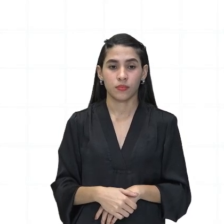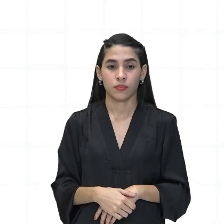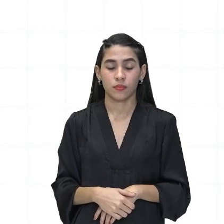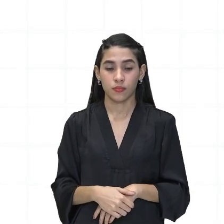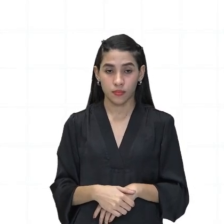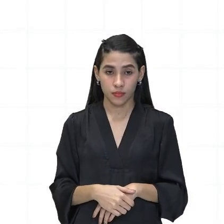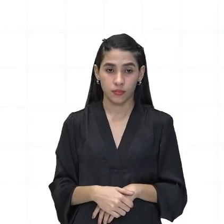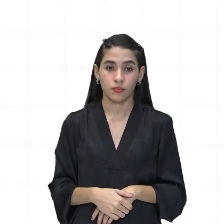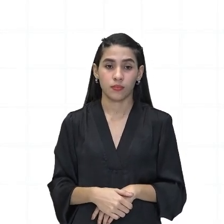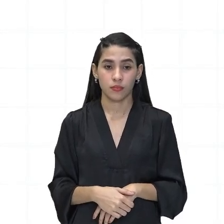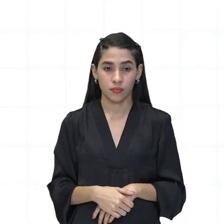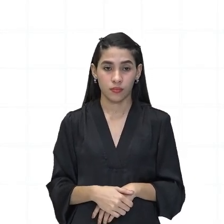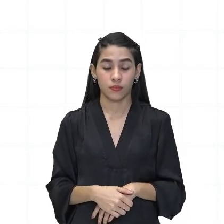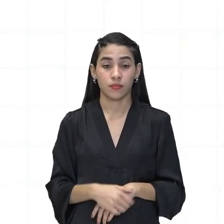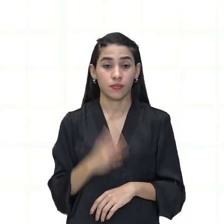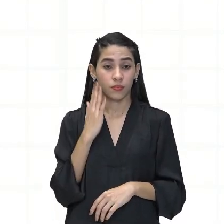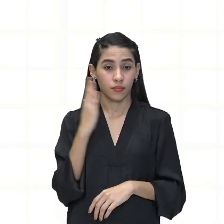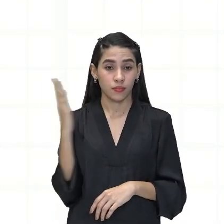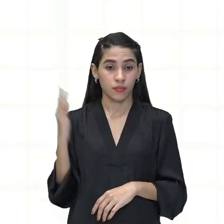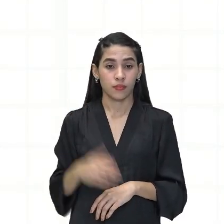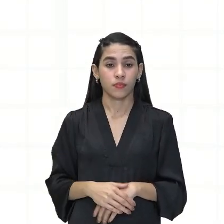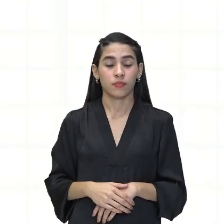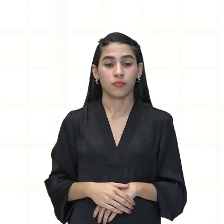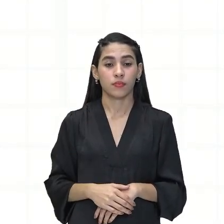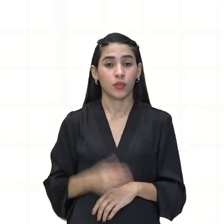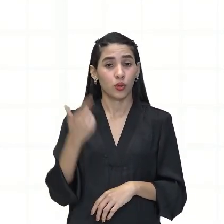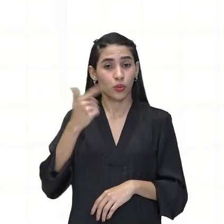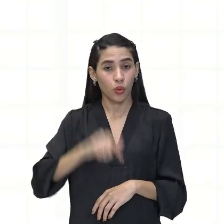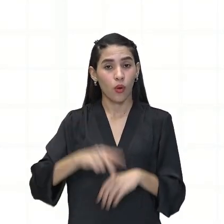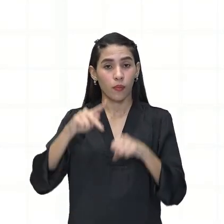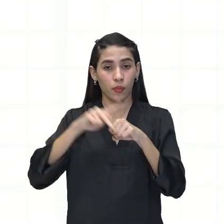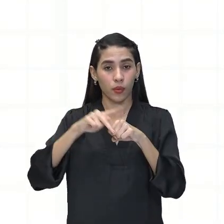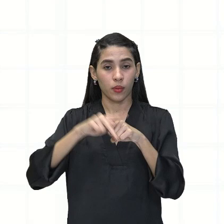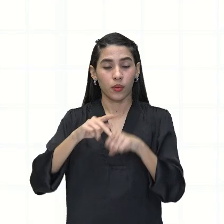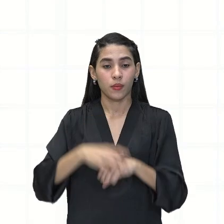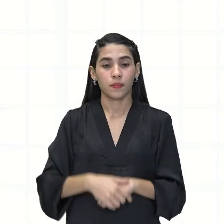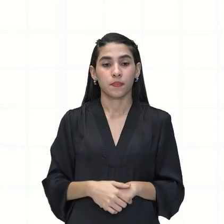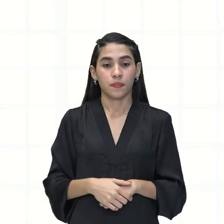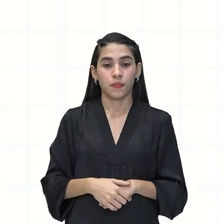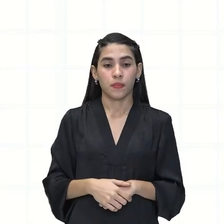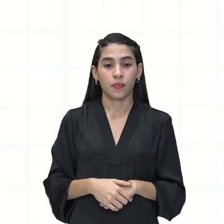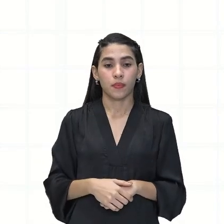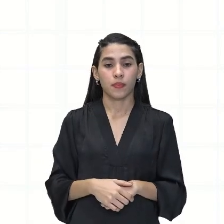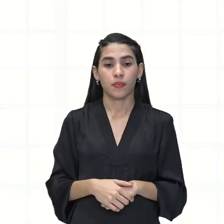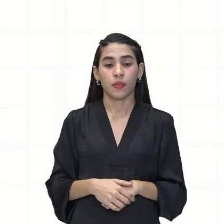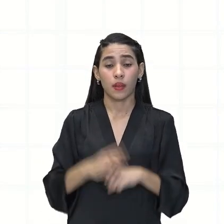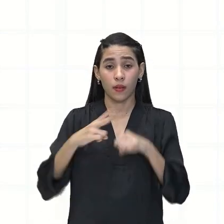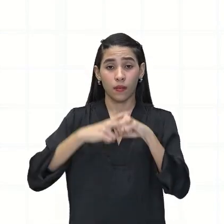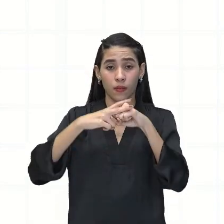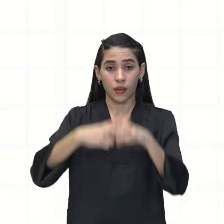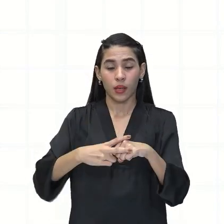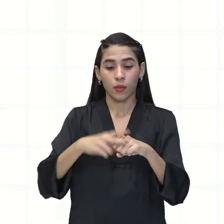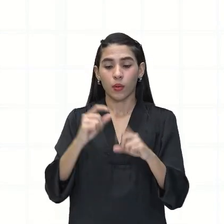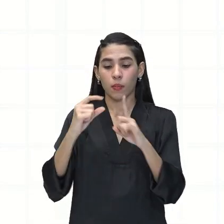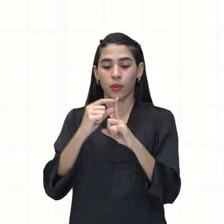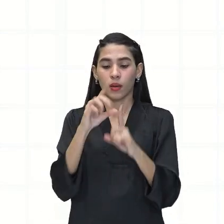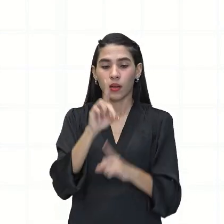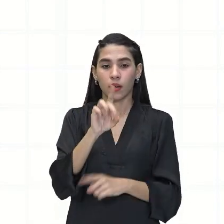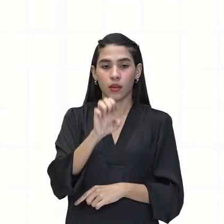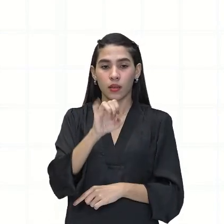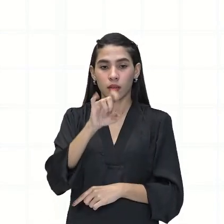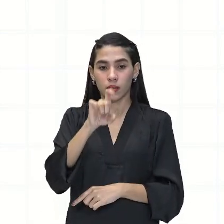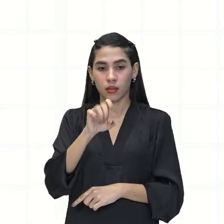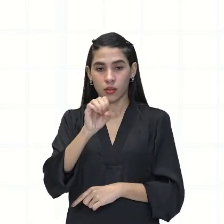Muito bem. Olha só, pronome novamente aqui. Vamos ver o nosso verbo deixou, nós temos o